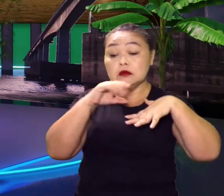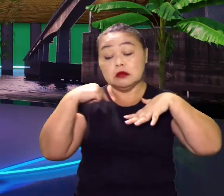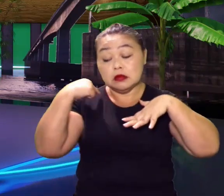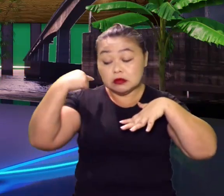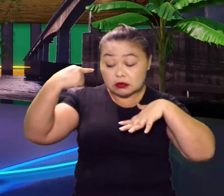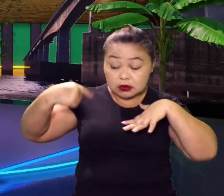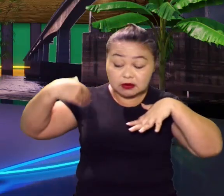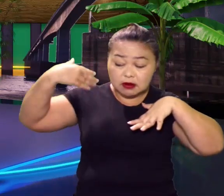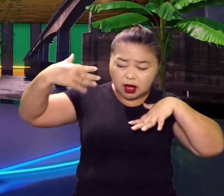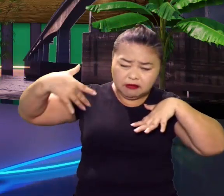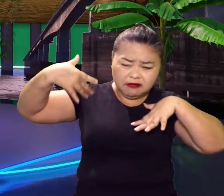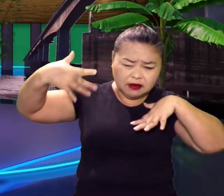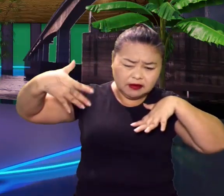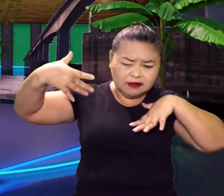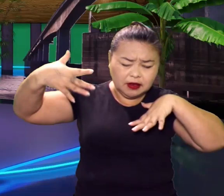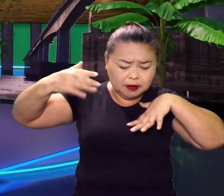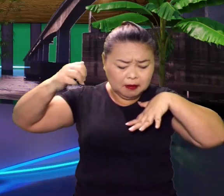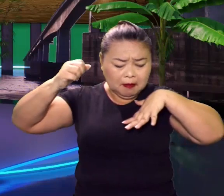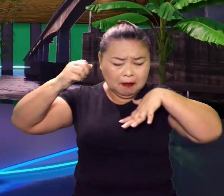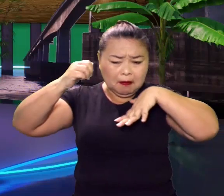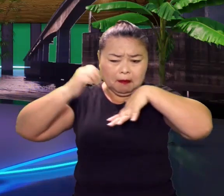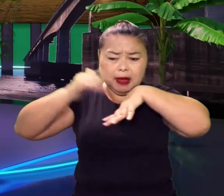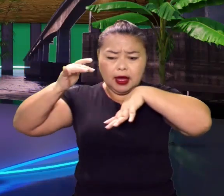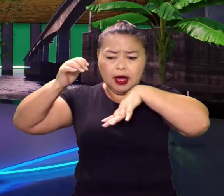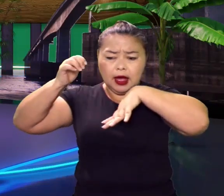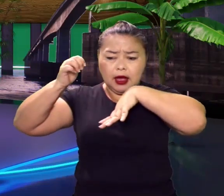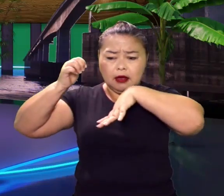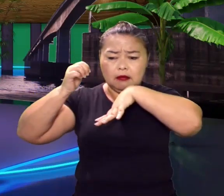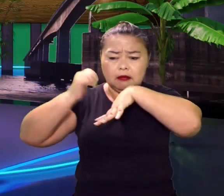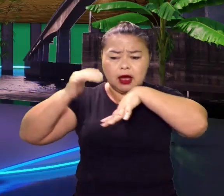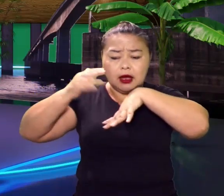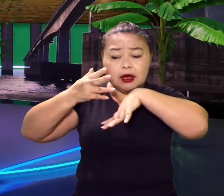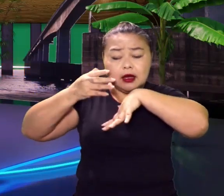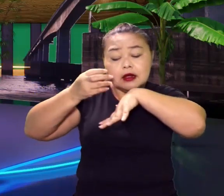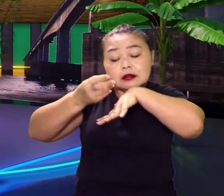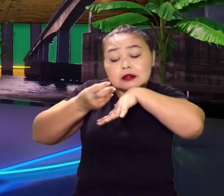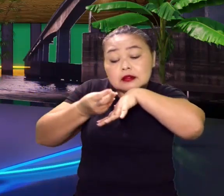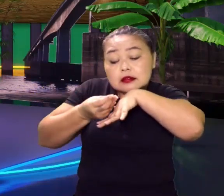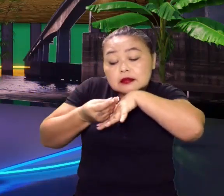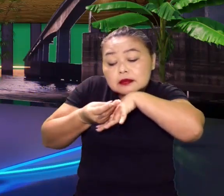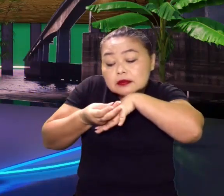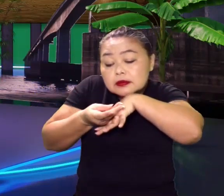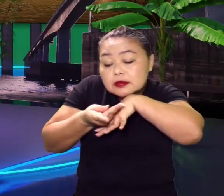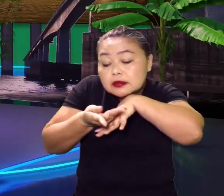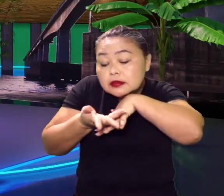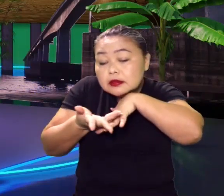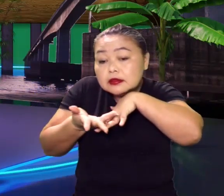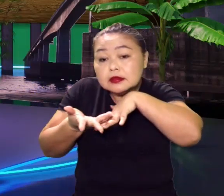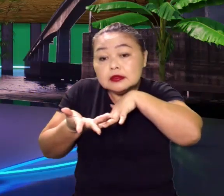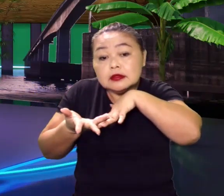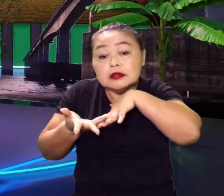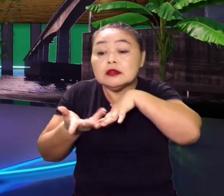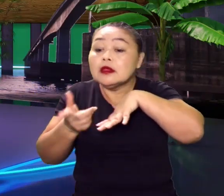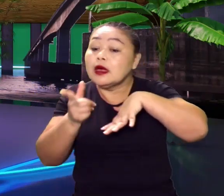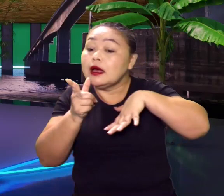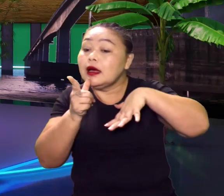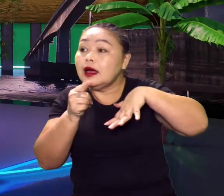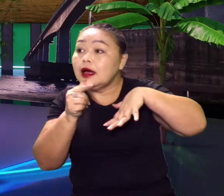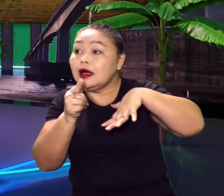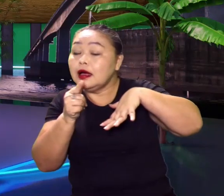milhões e milhões de anos, vai quebrando a rocha e ela vai se tornando grãos. E aí a